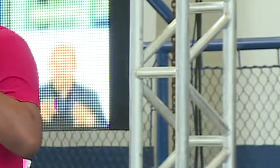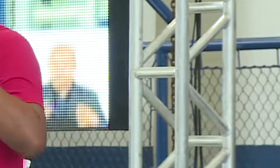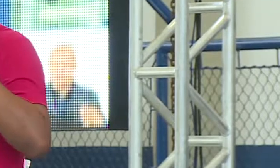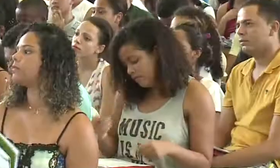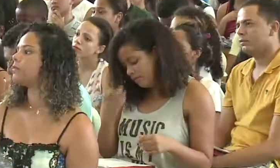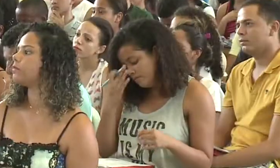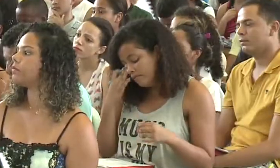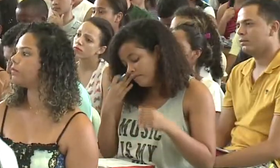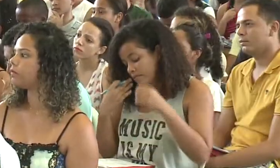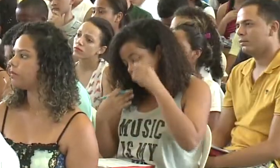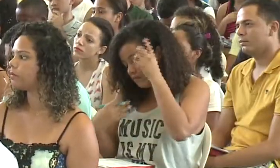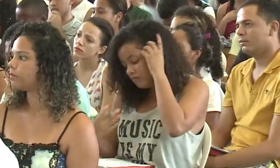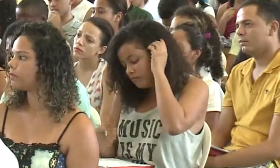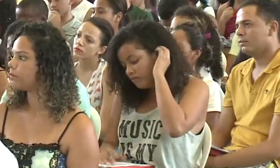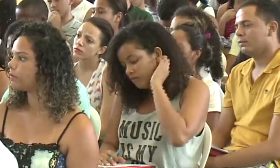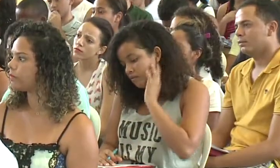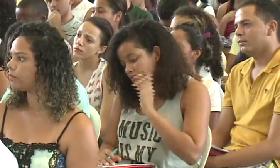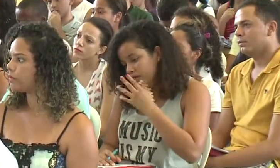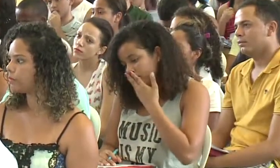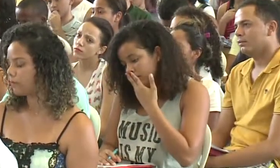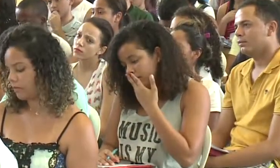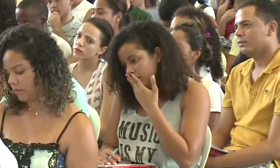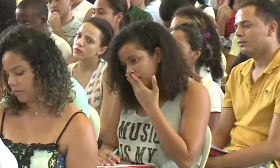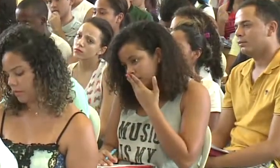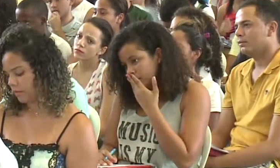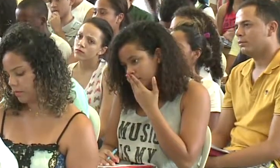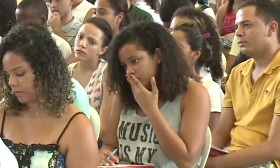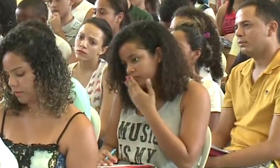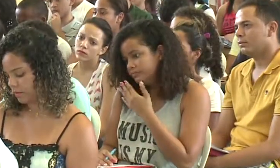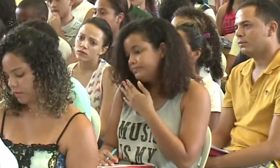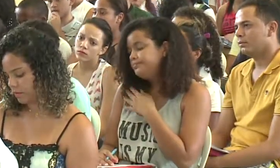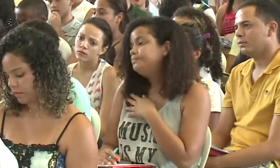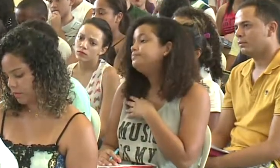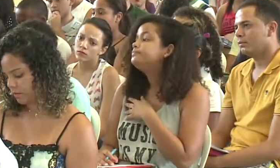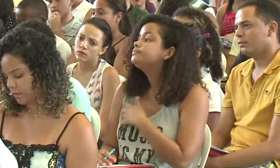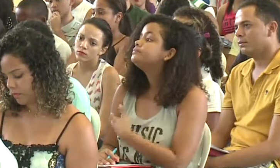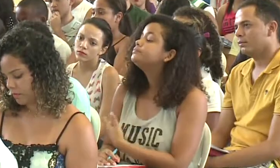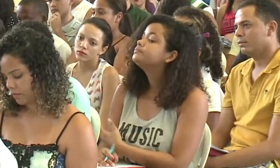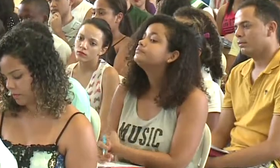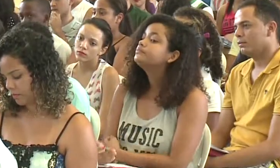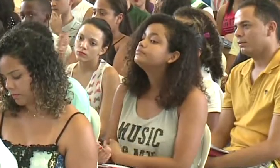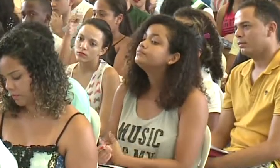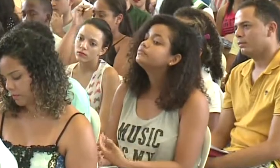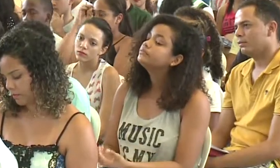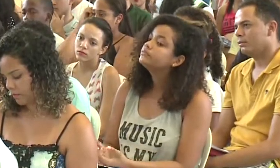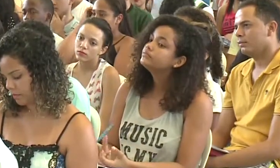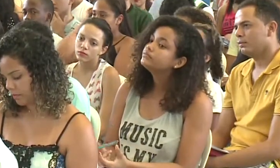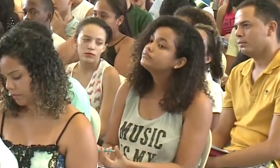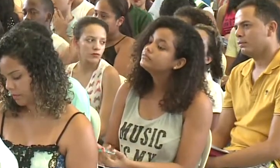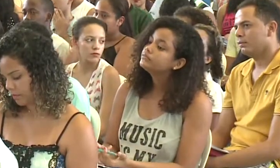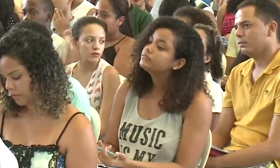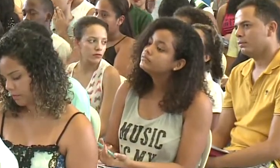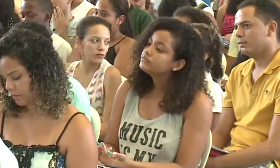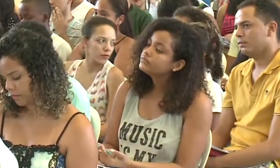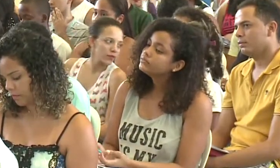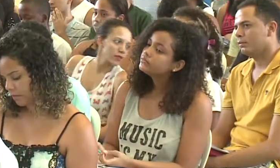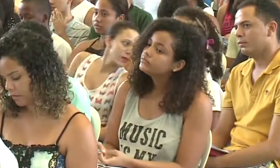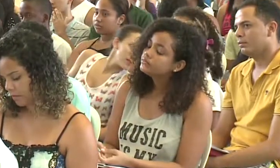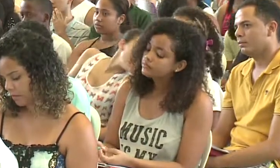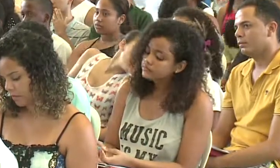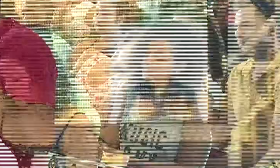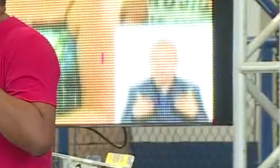Aumentar. Então o meu metabolismo vai, se aumentar a temperatura, o meu metabolismo vai produzir